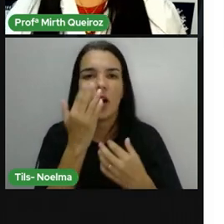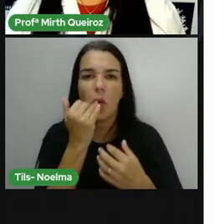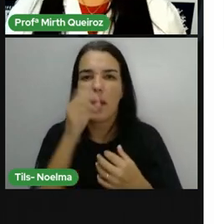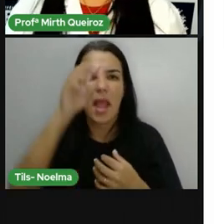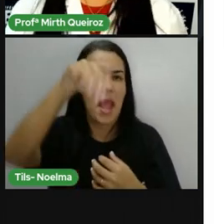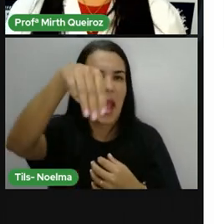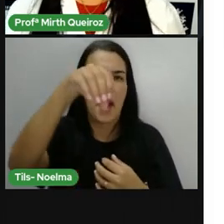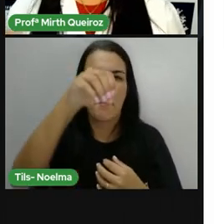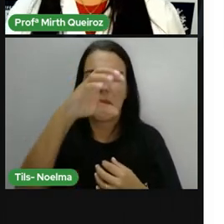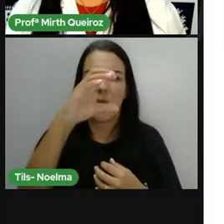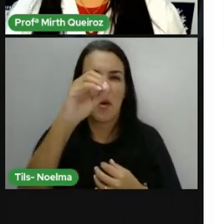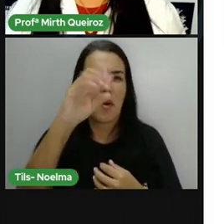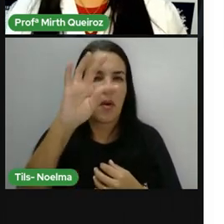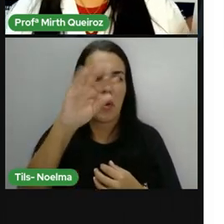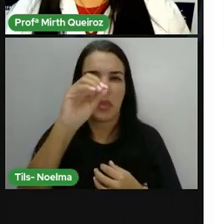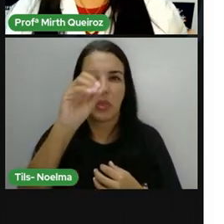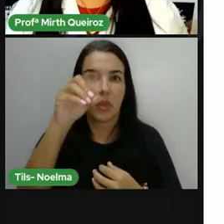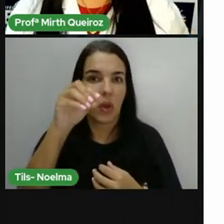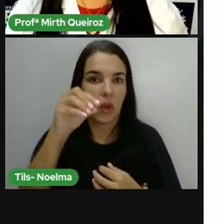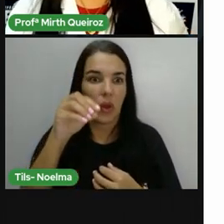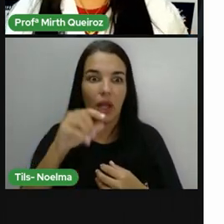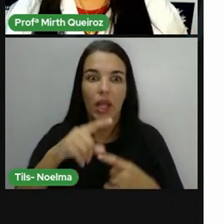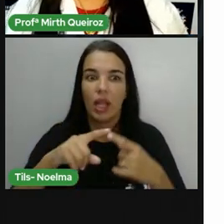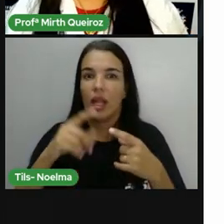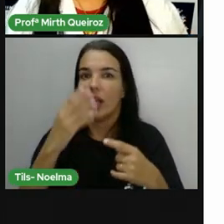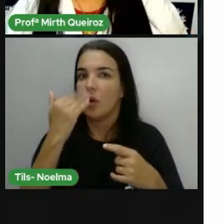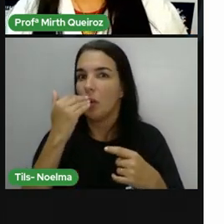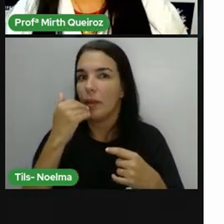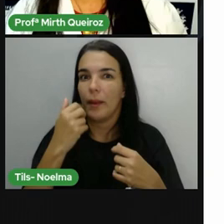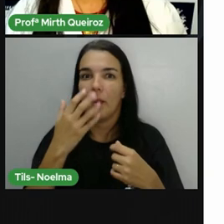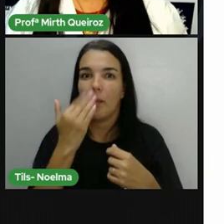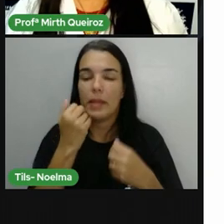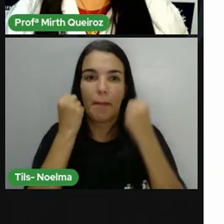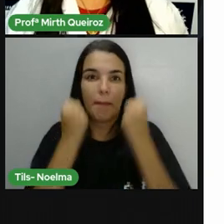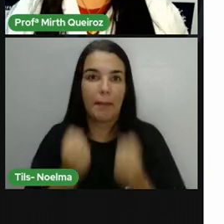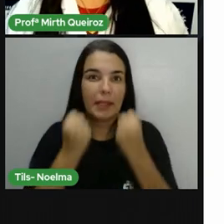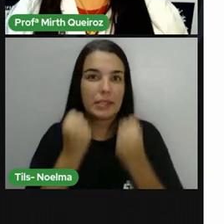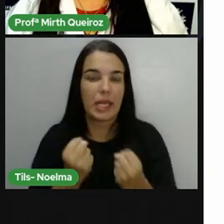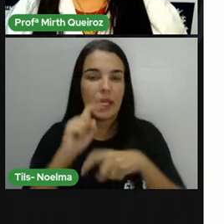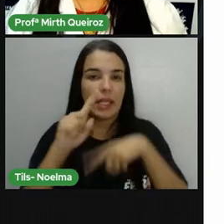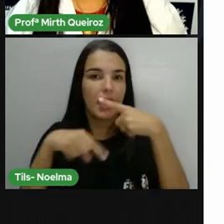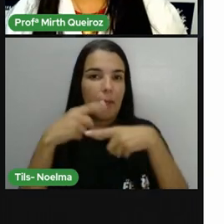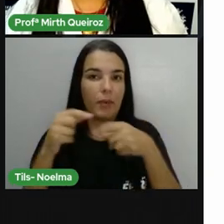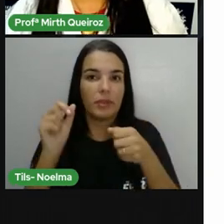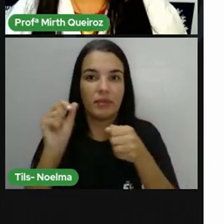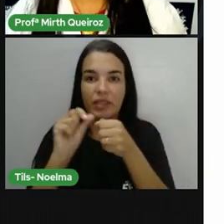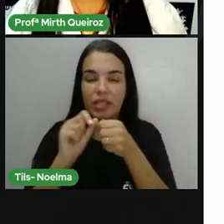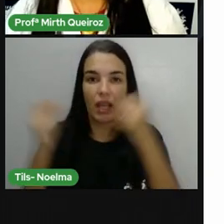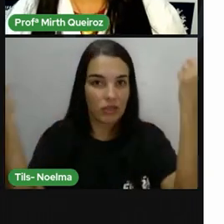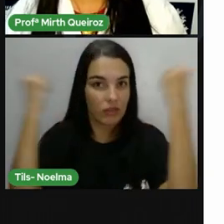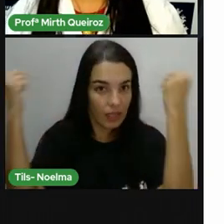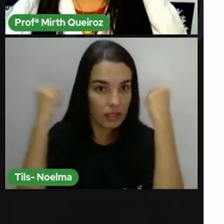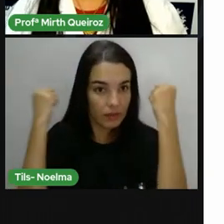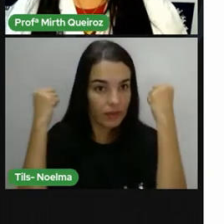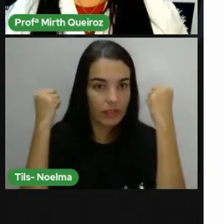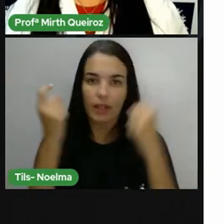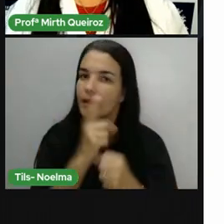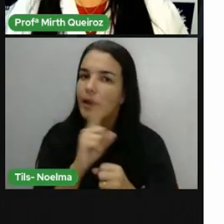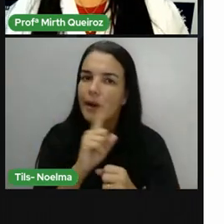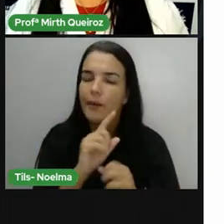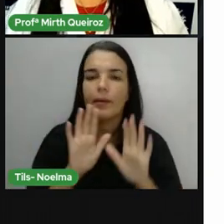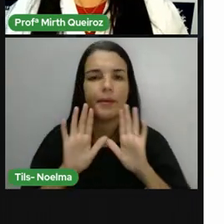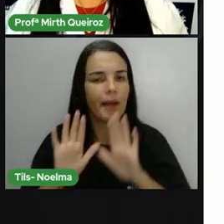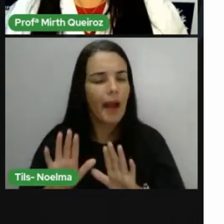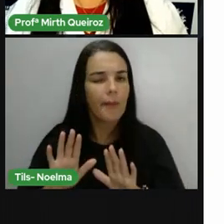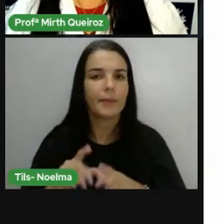aí praticando atividade física, correndo, pulando, não é assim. Existem os alimentos que são